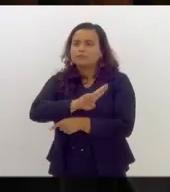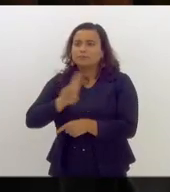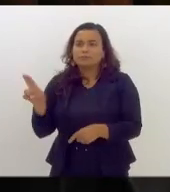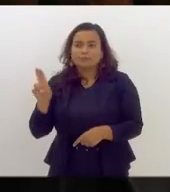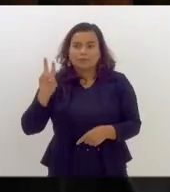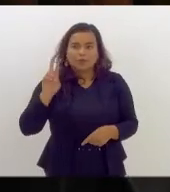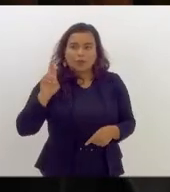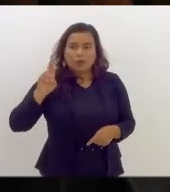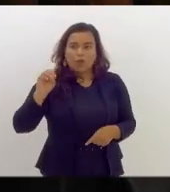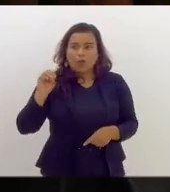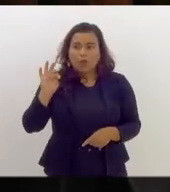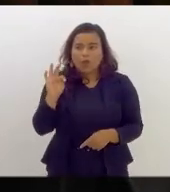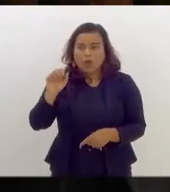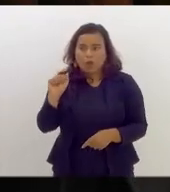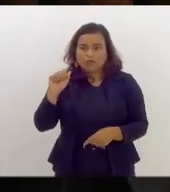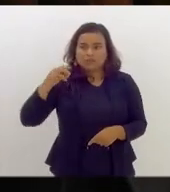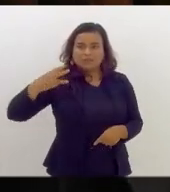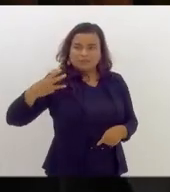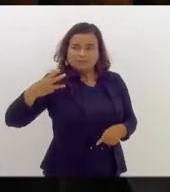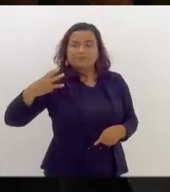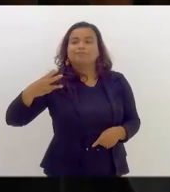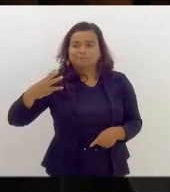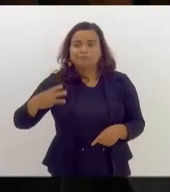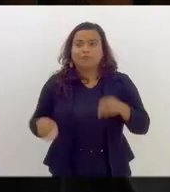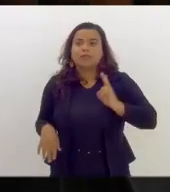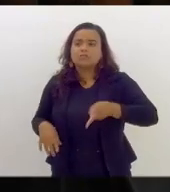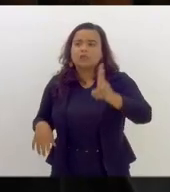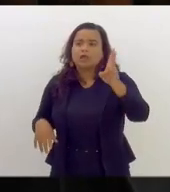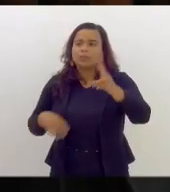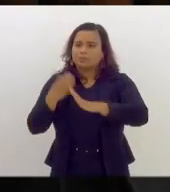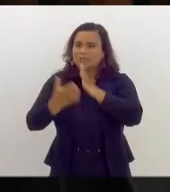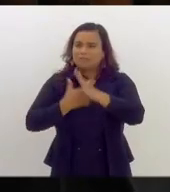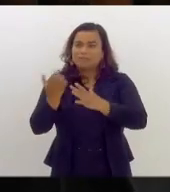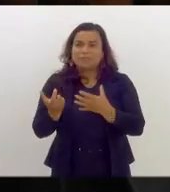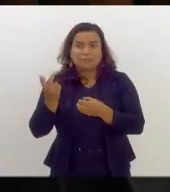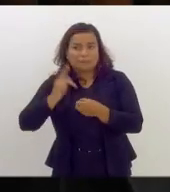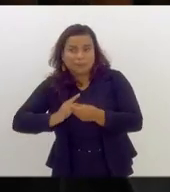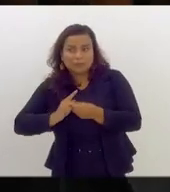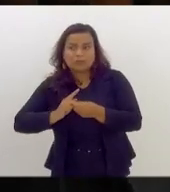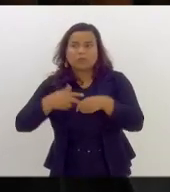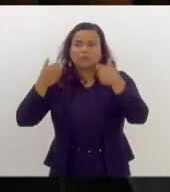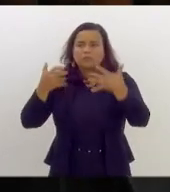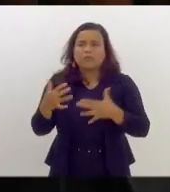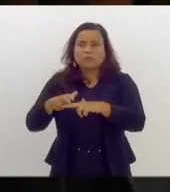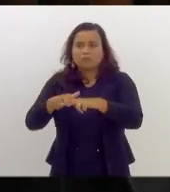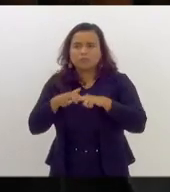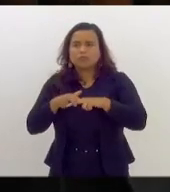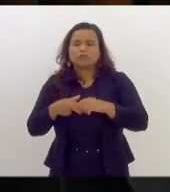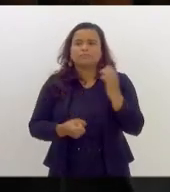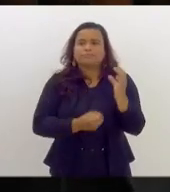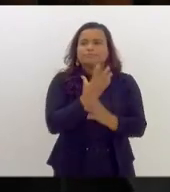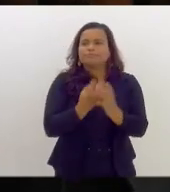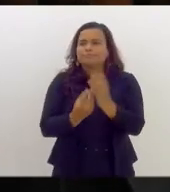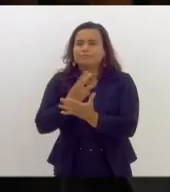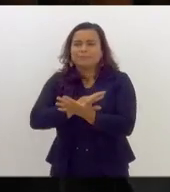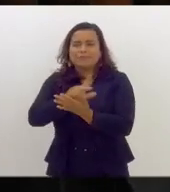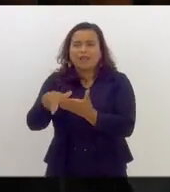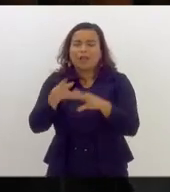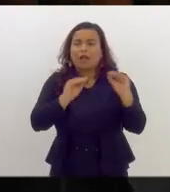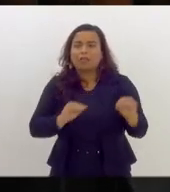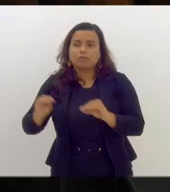3 que sempre é Petrobras por um motivo ou outro a